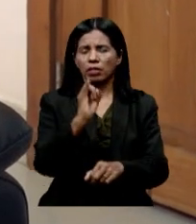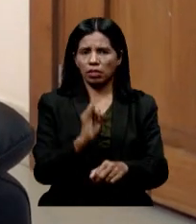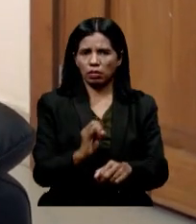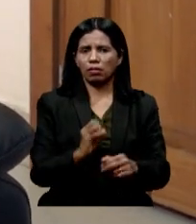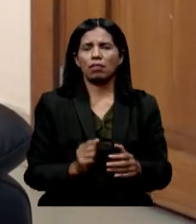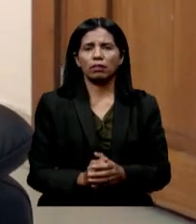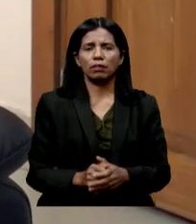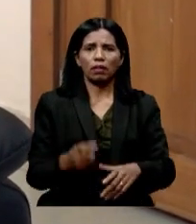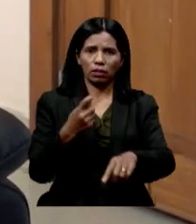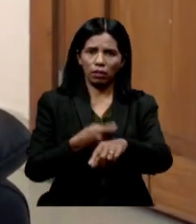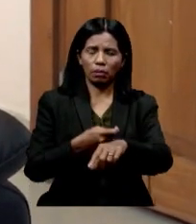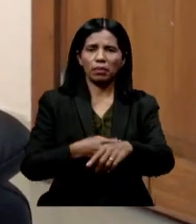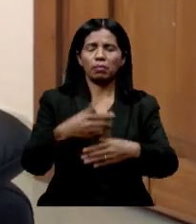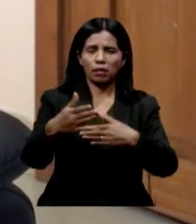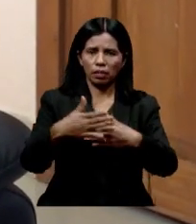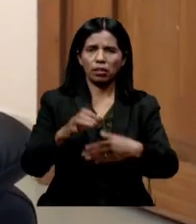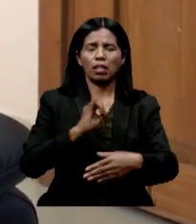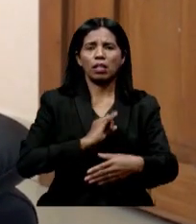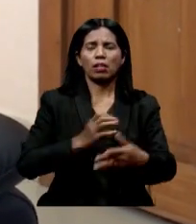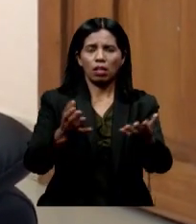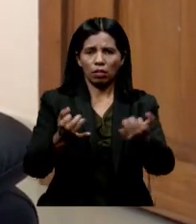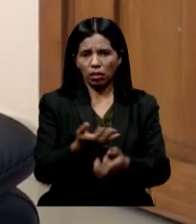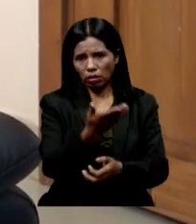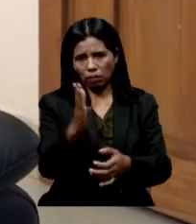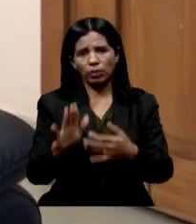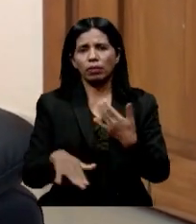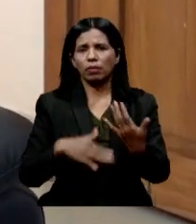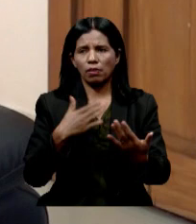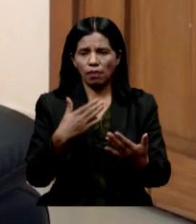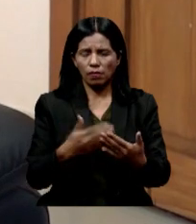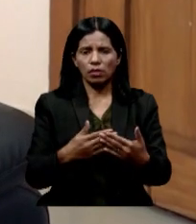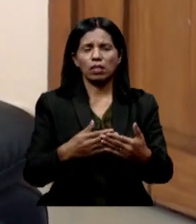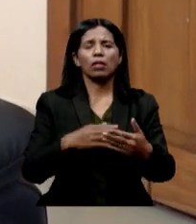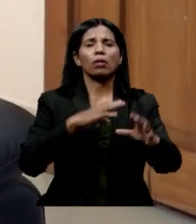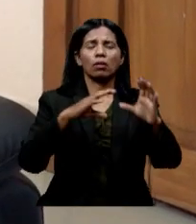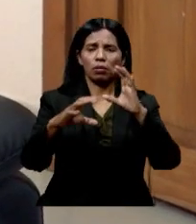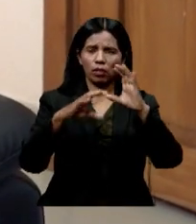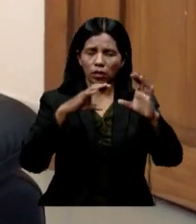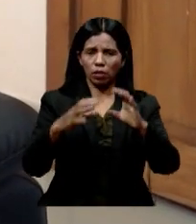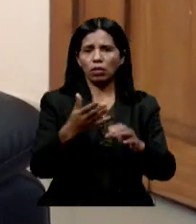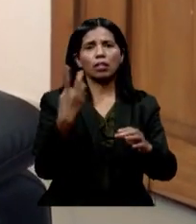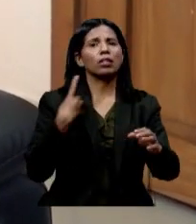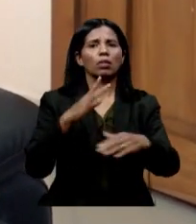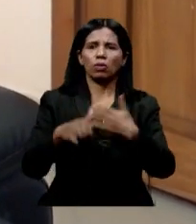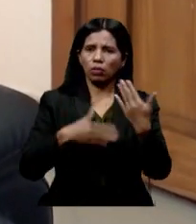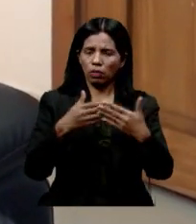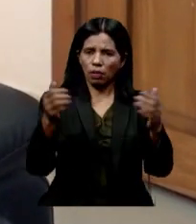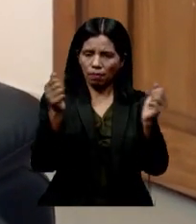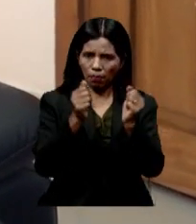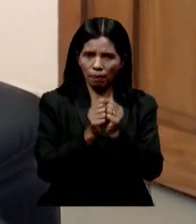E a tempo para ao cara que ia ter a todo, ao seu contacto, e ter todo muito bato ao